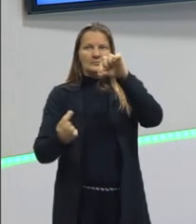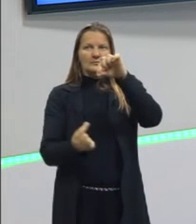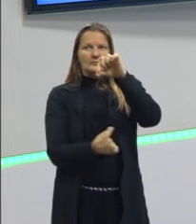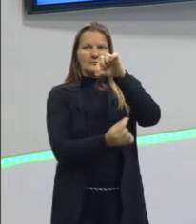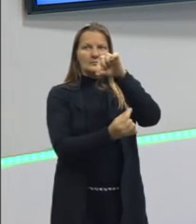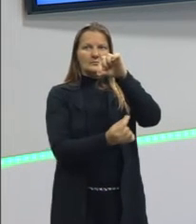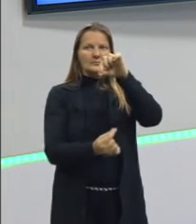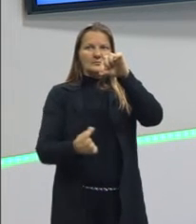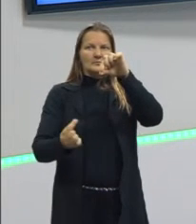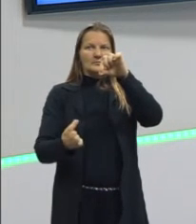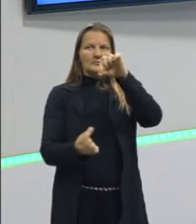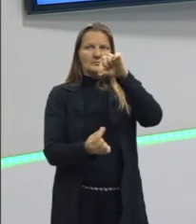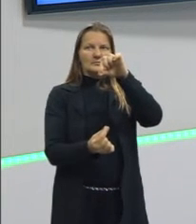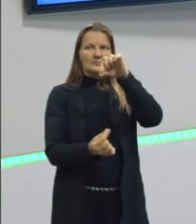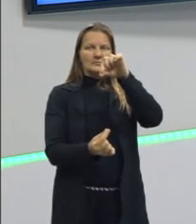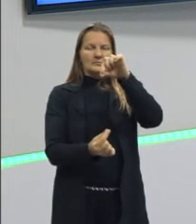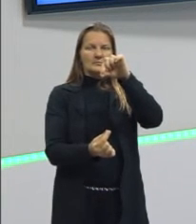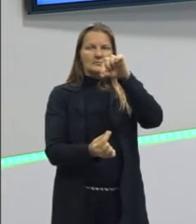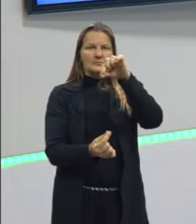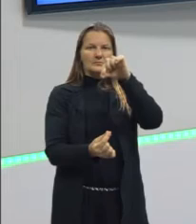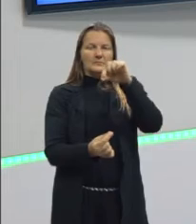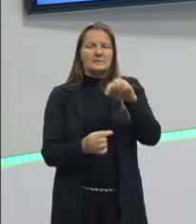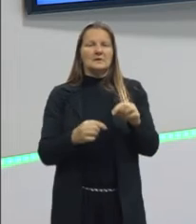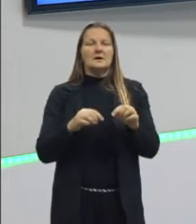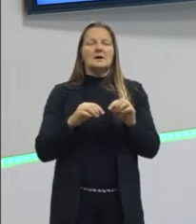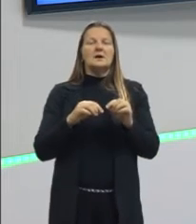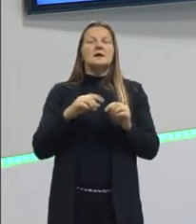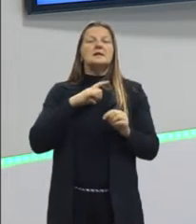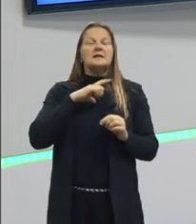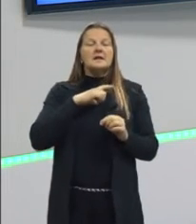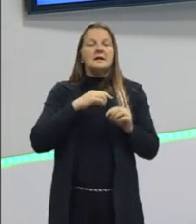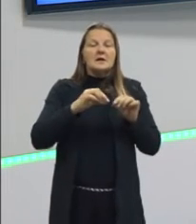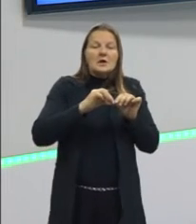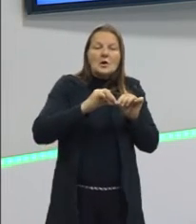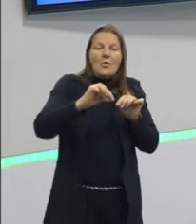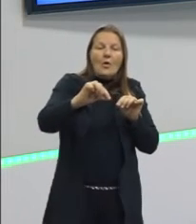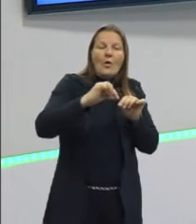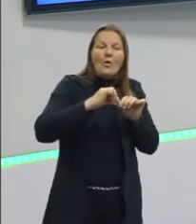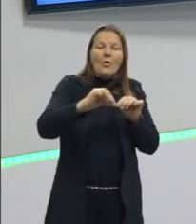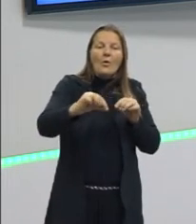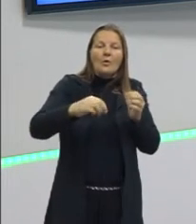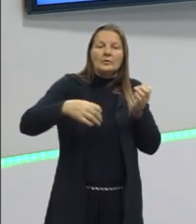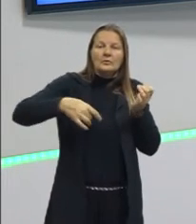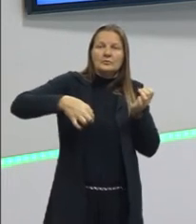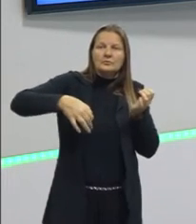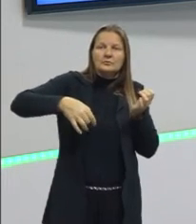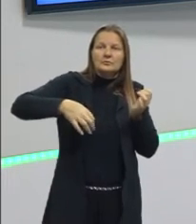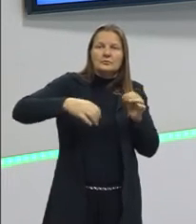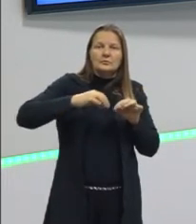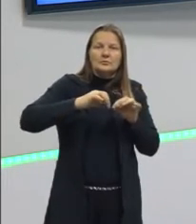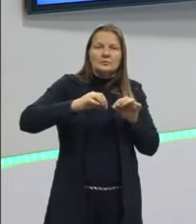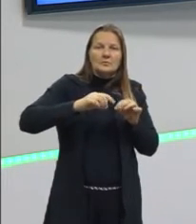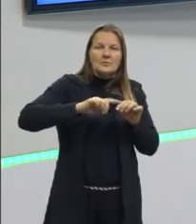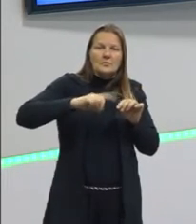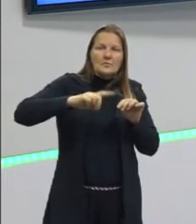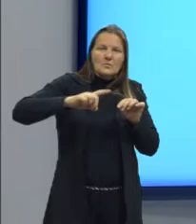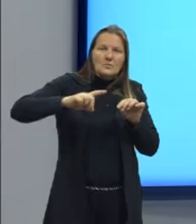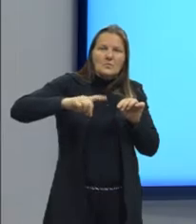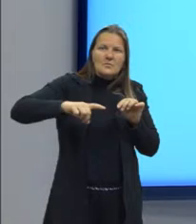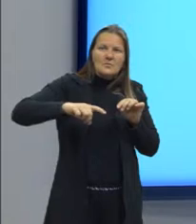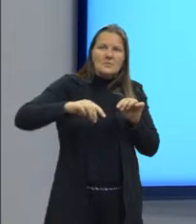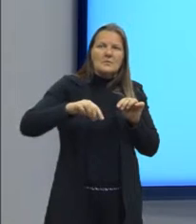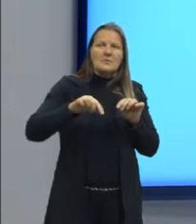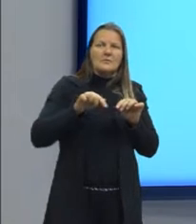então vai chegar no momento que ela vai parar né vai ficar em equilíbrio certo então né Por exemplo